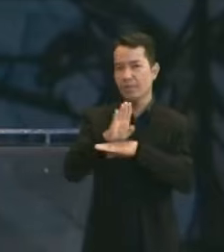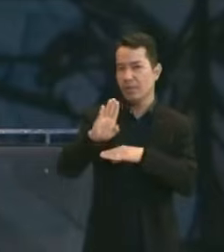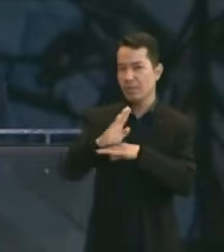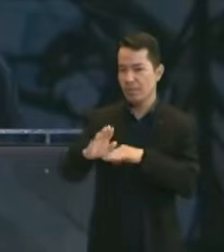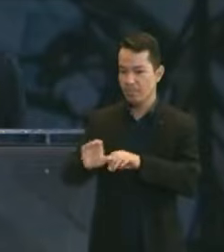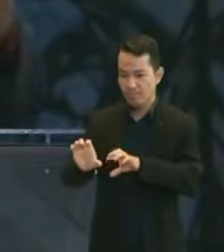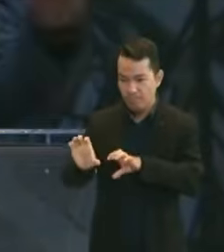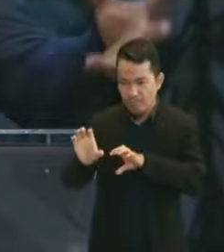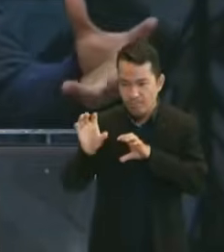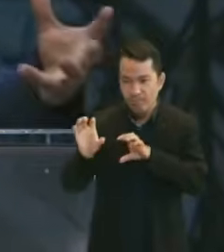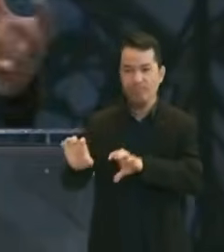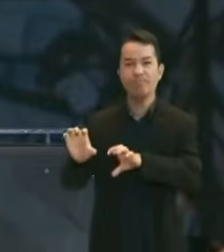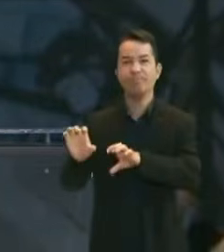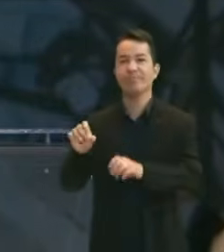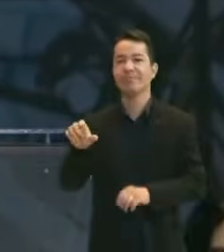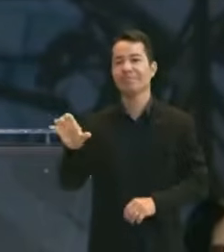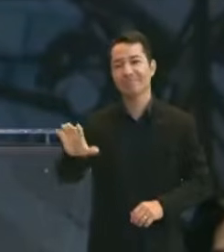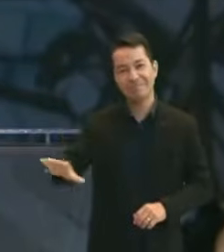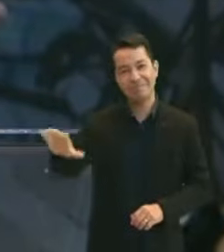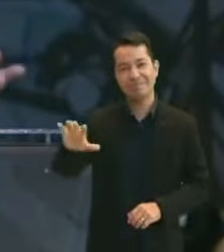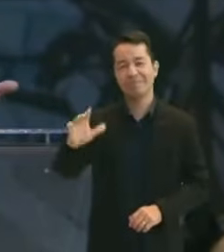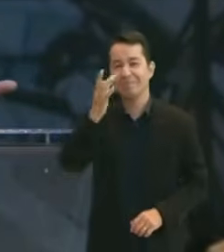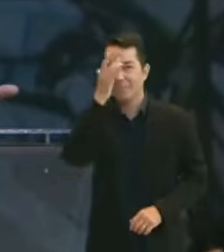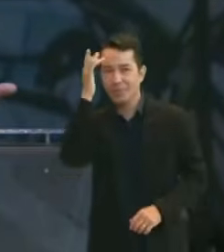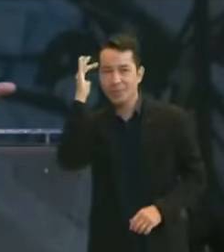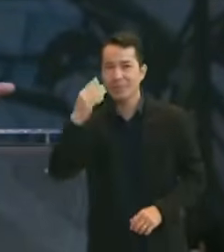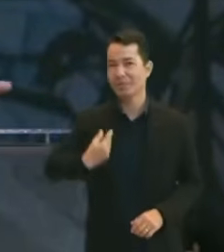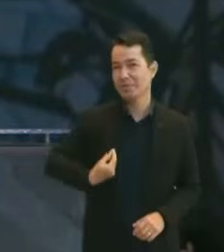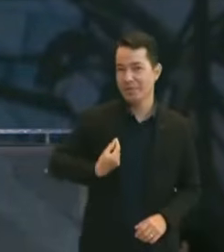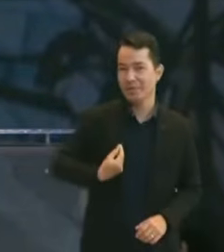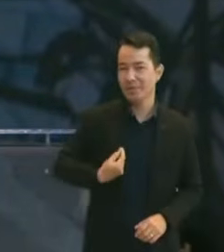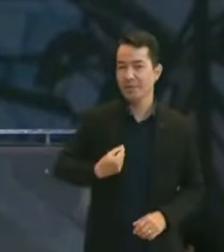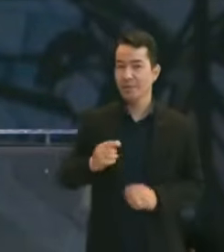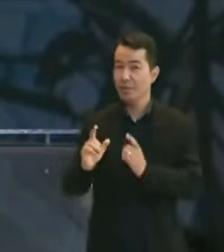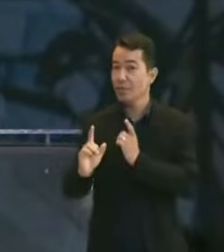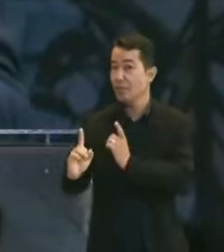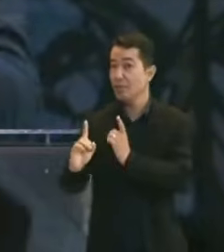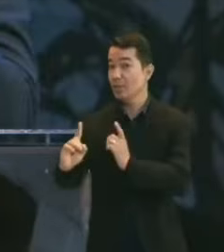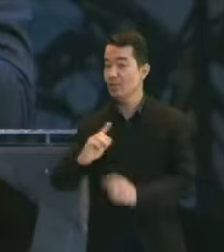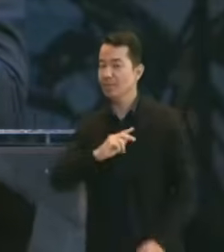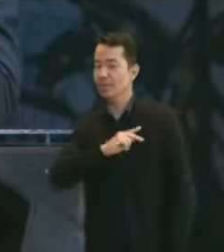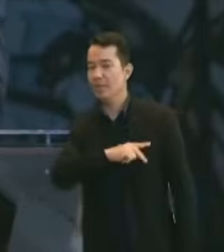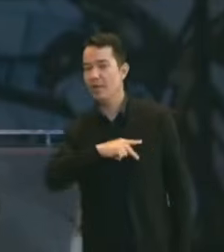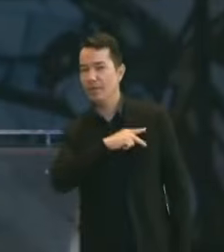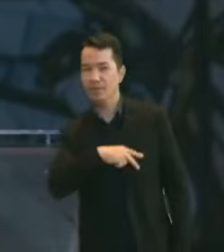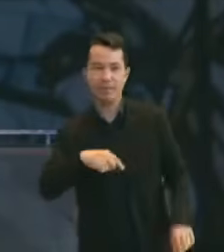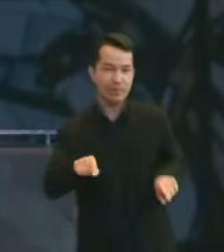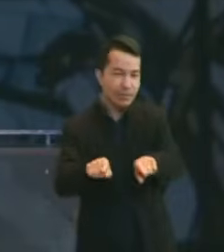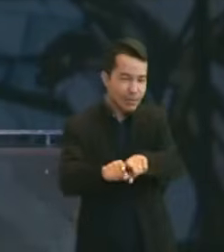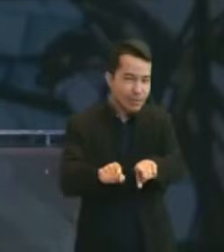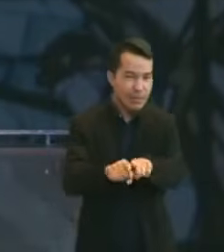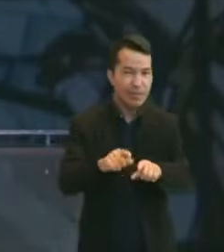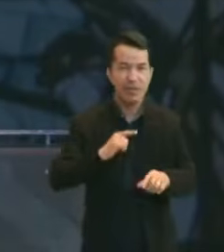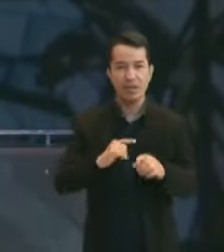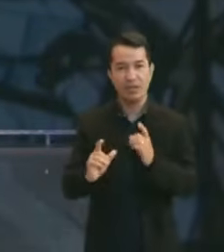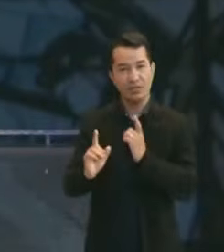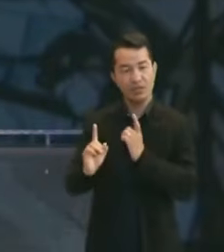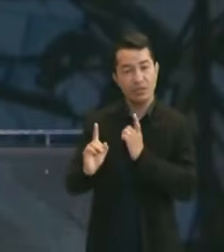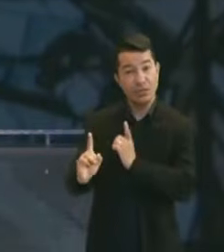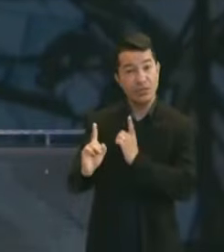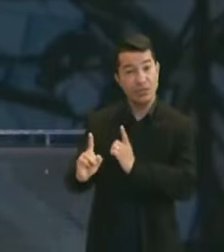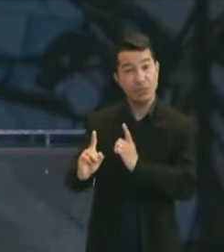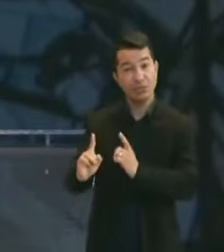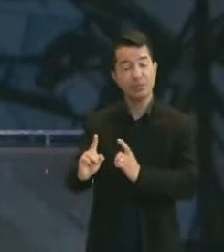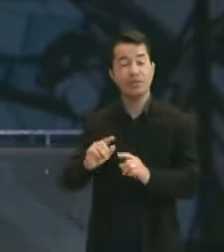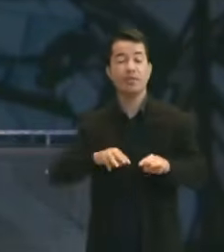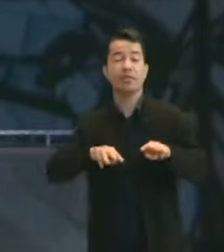ao ser alguém muito importante no discipulado do apóstolo Paulo. Nós vamos ver isso aqui hoje. E também no discipulado de João Marcos,